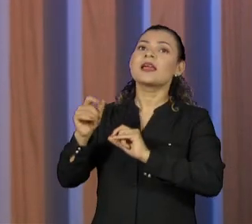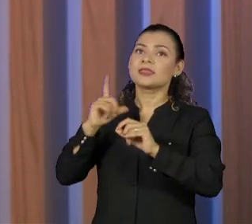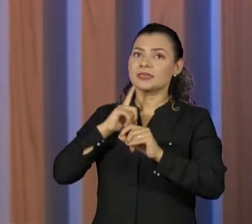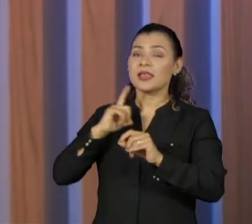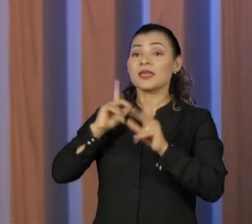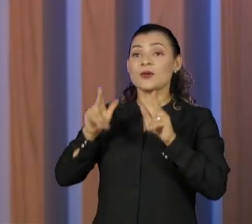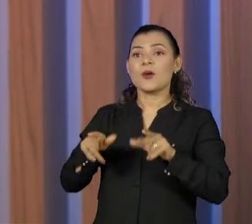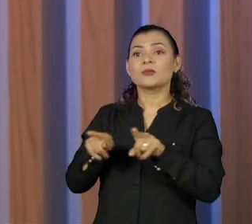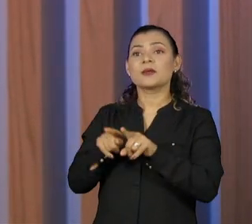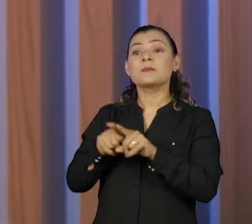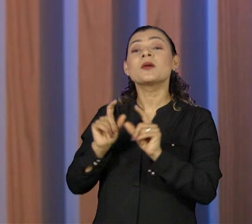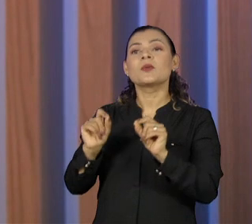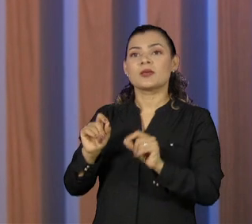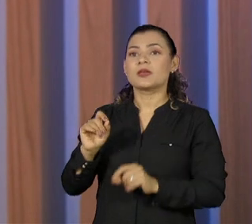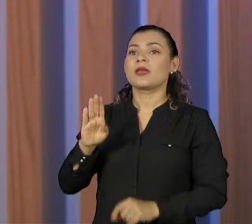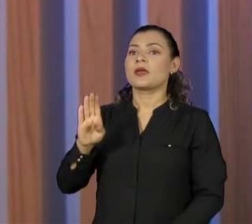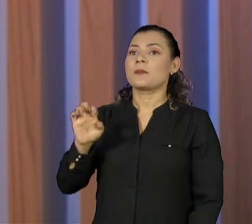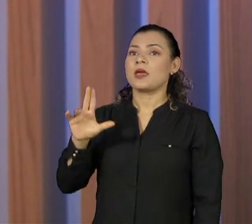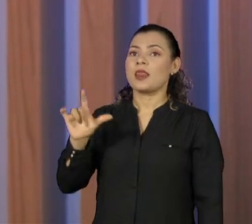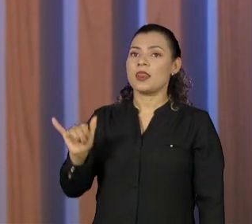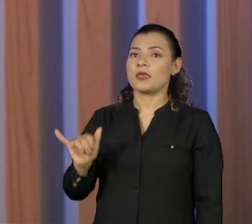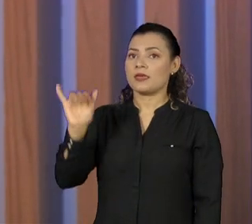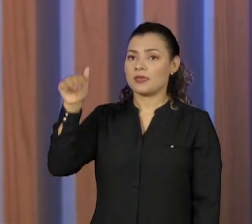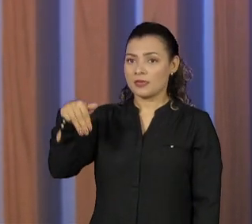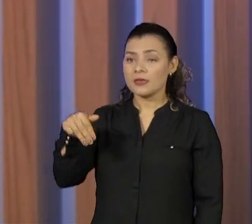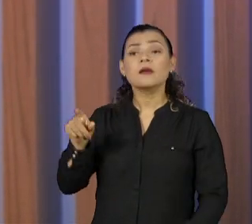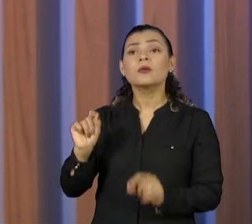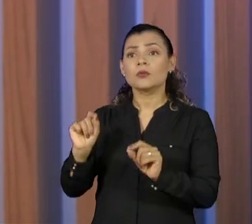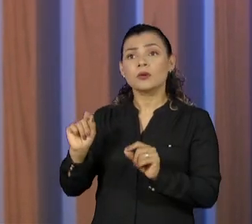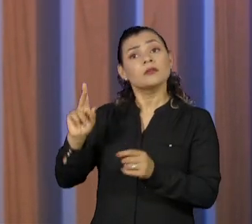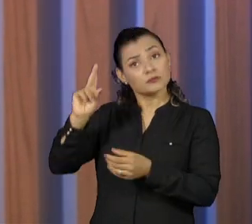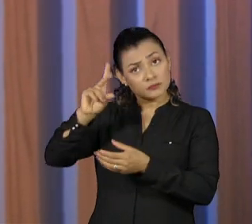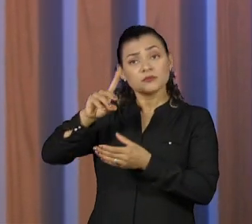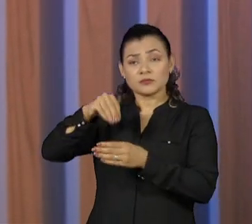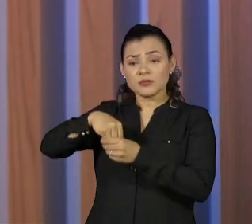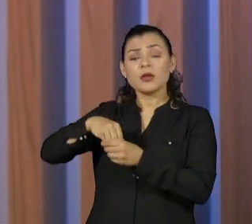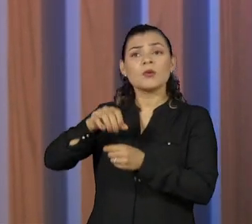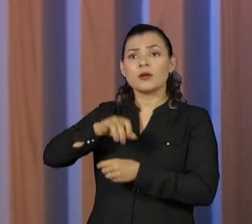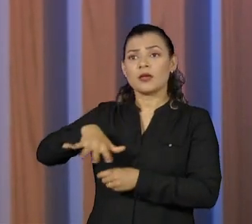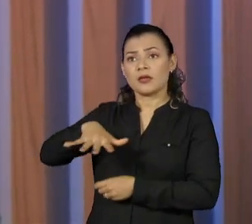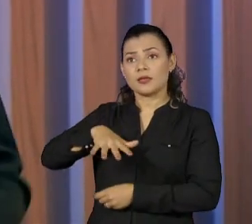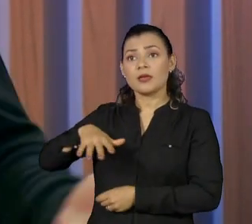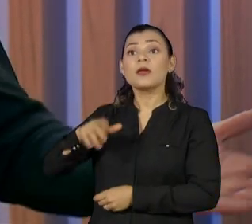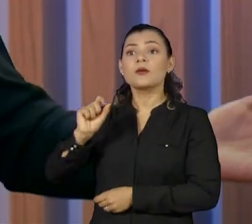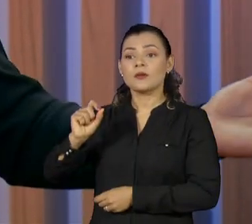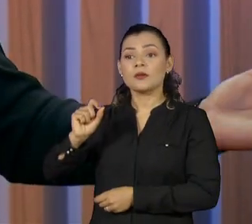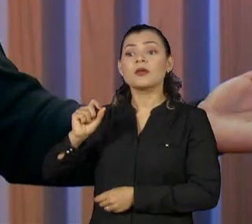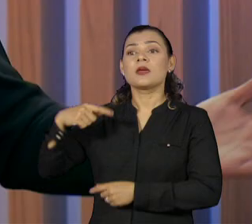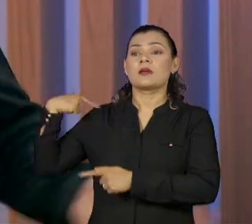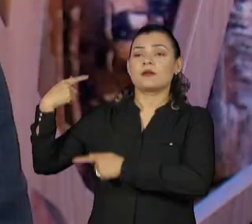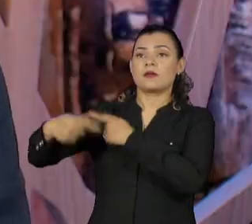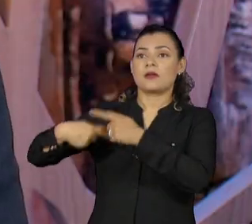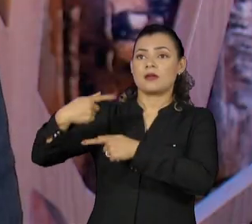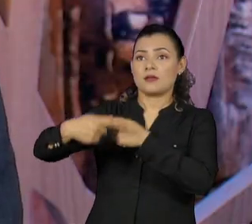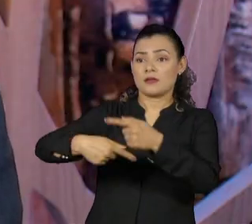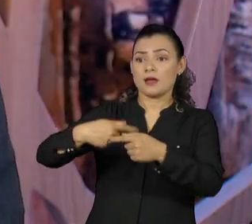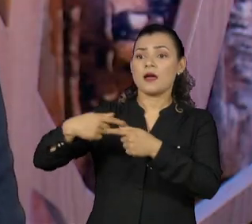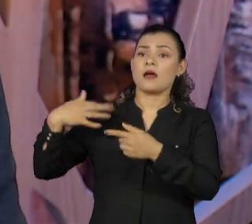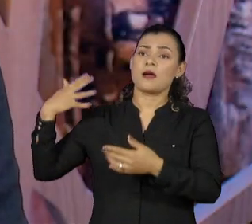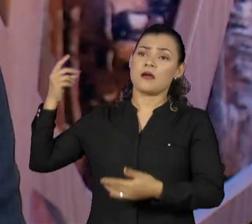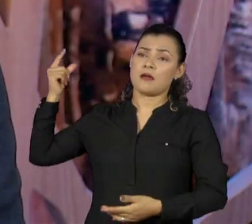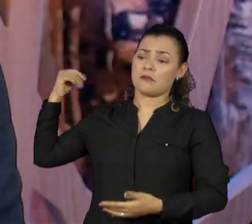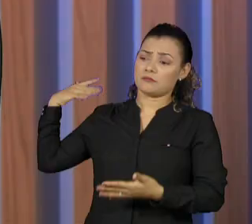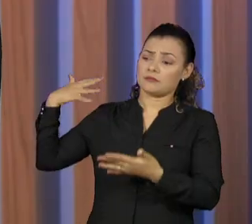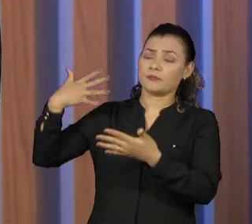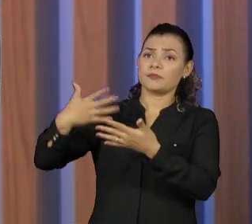de Berlim faz, por exemplo, né? Ela lidera hoje o mercado de streaming da música clássica, né? Ela tem um canal, não sei se o Toró já acessou,